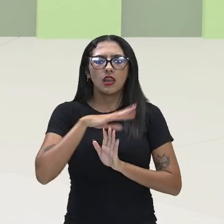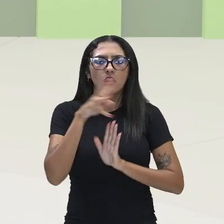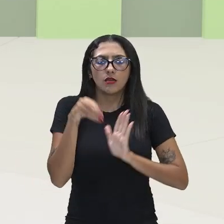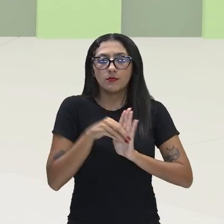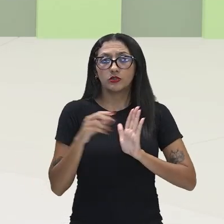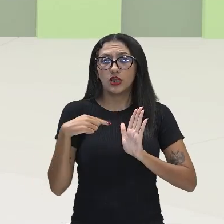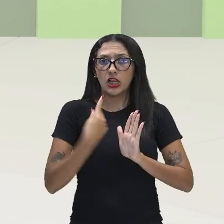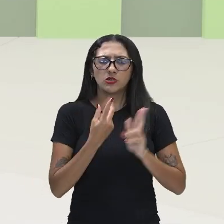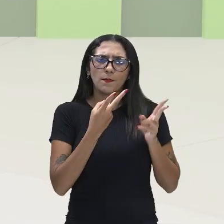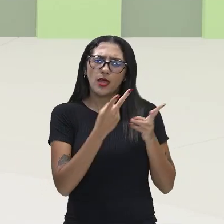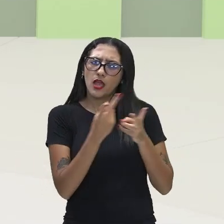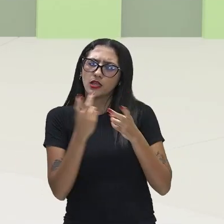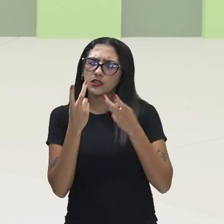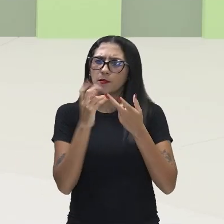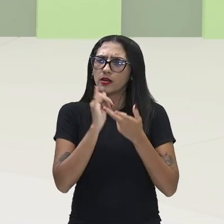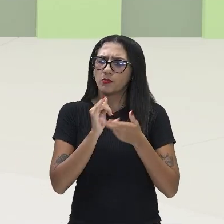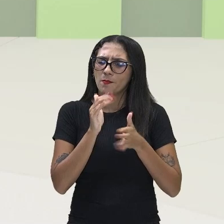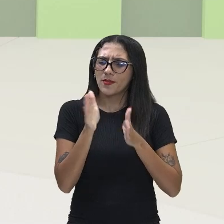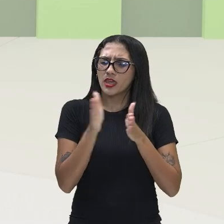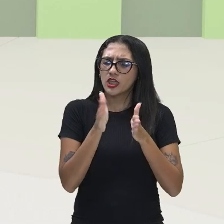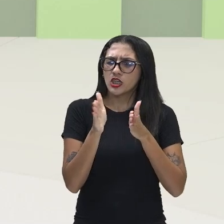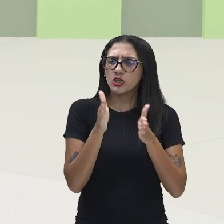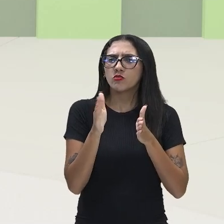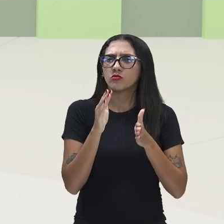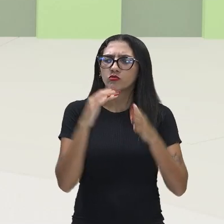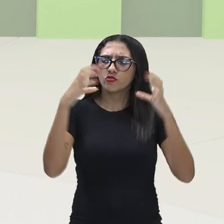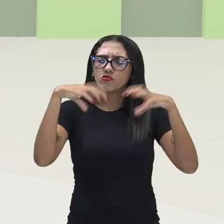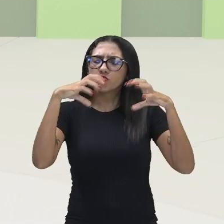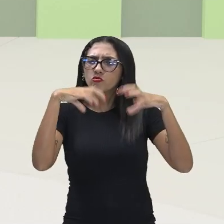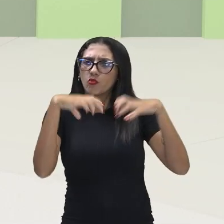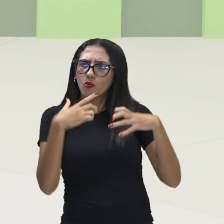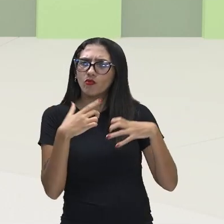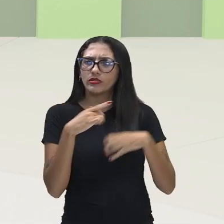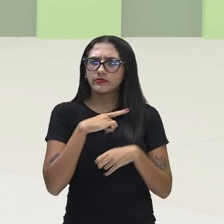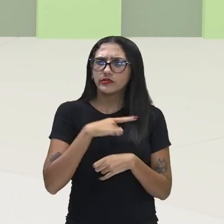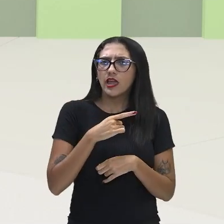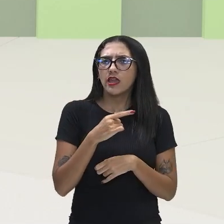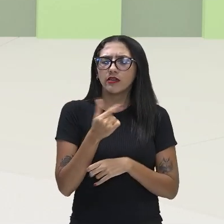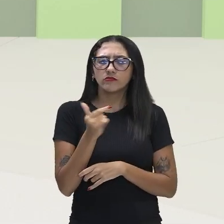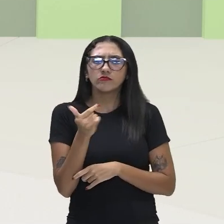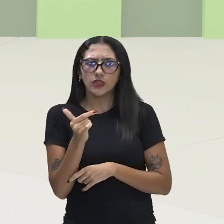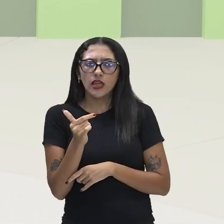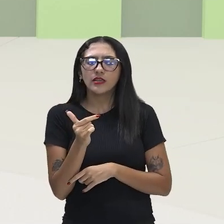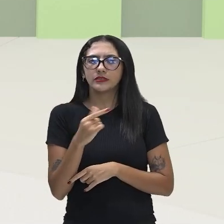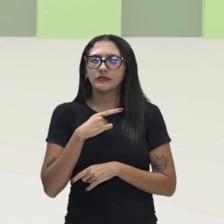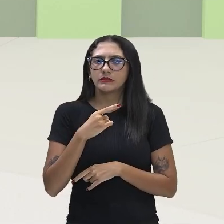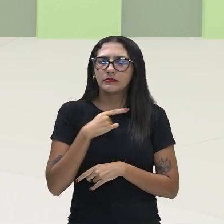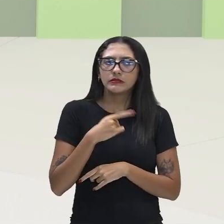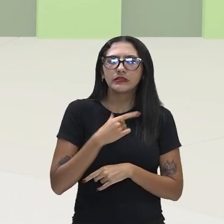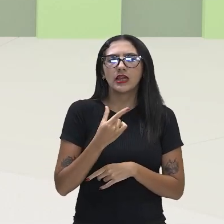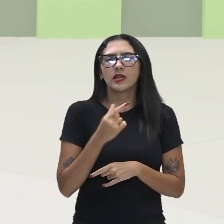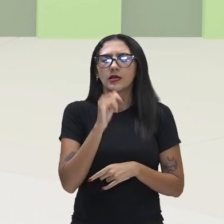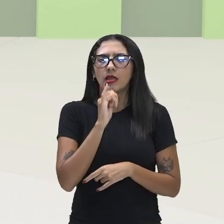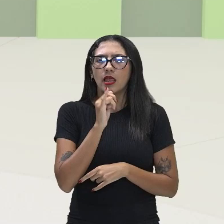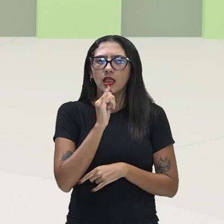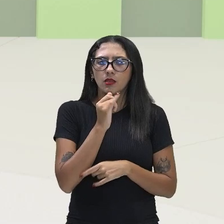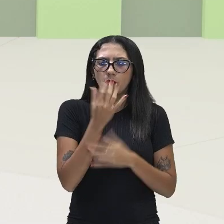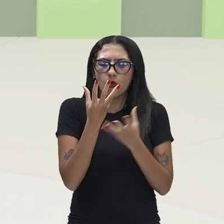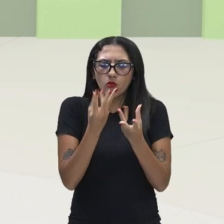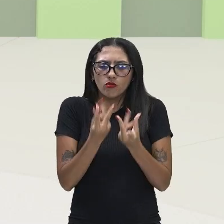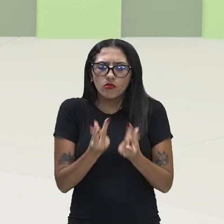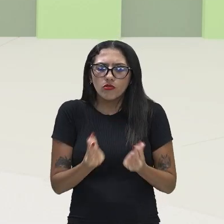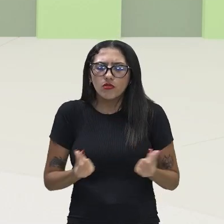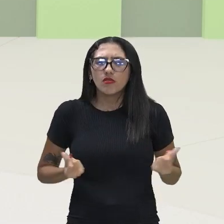percebemos em estiagens que estão aumentando do período de tempo. A temperatura